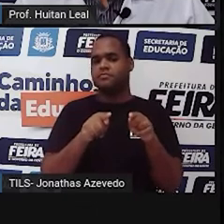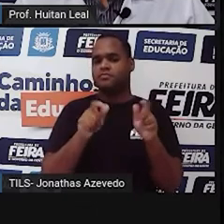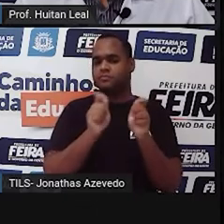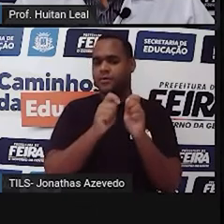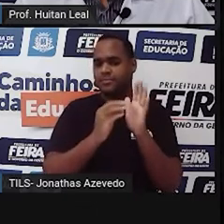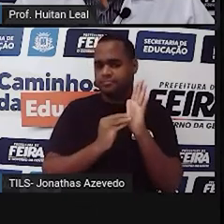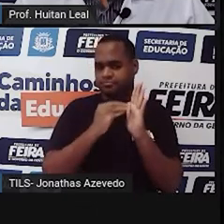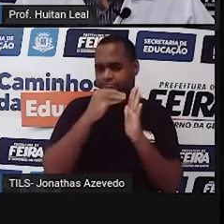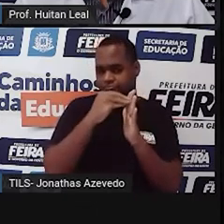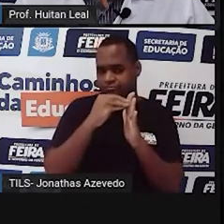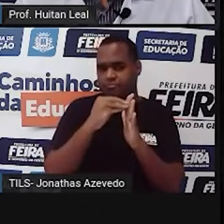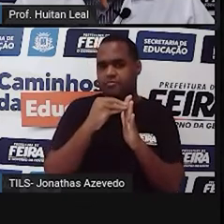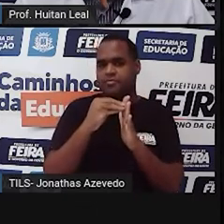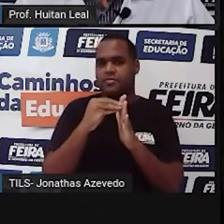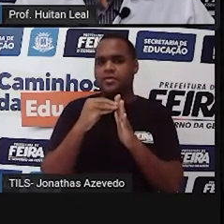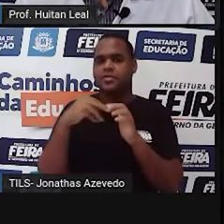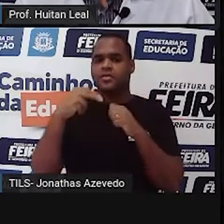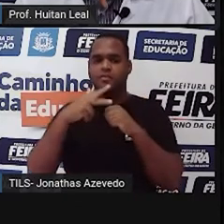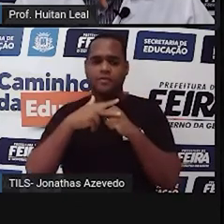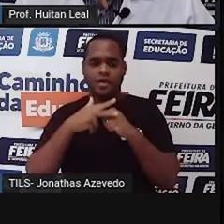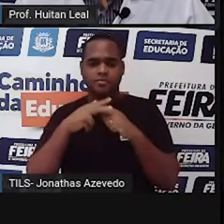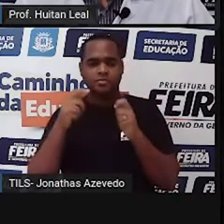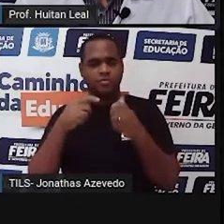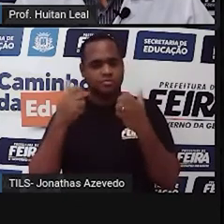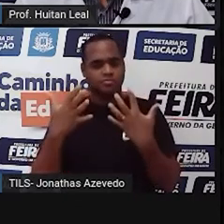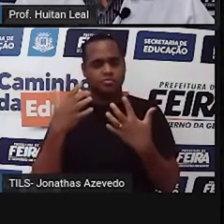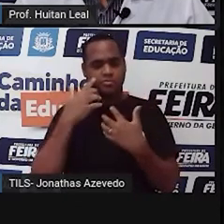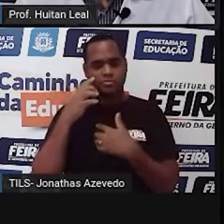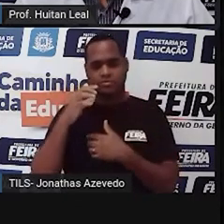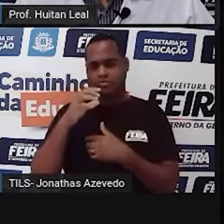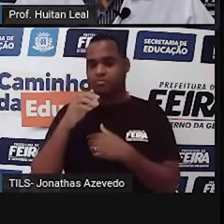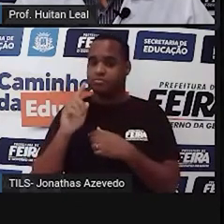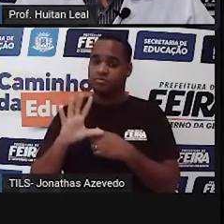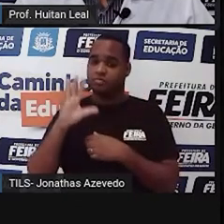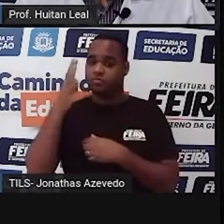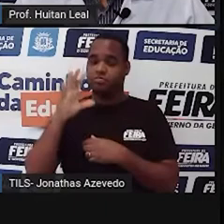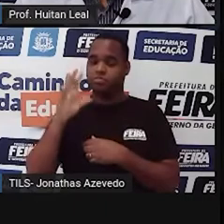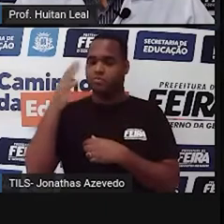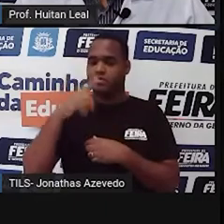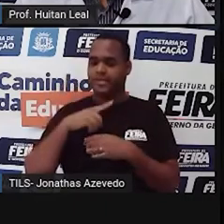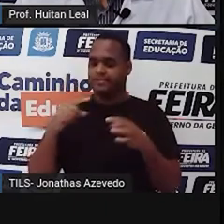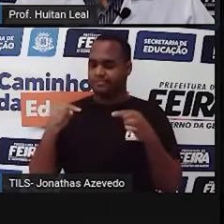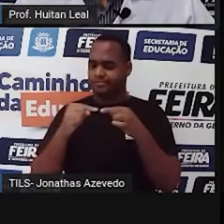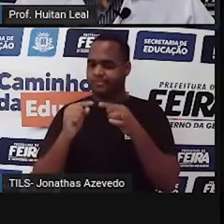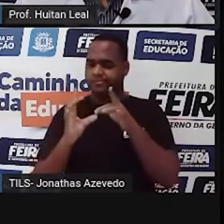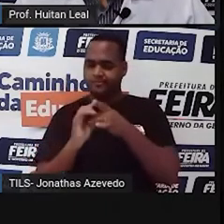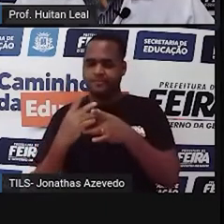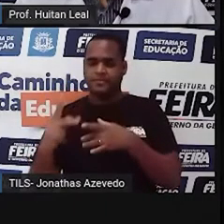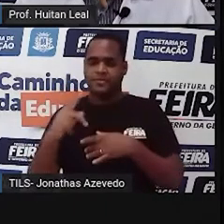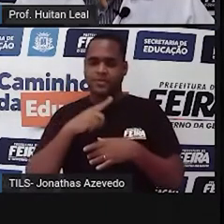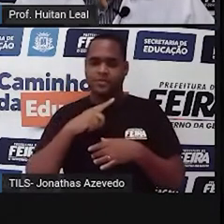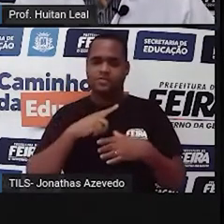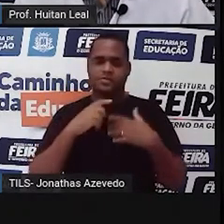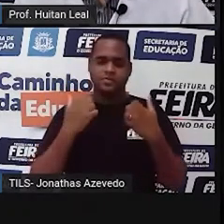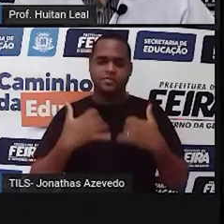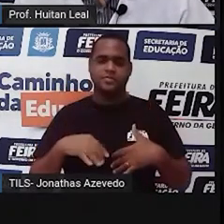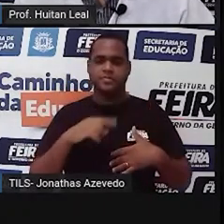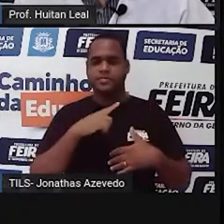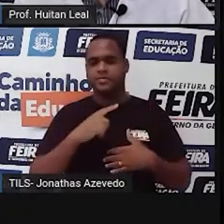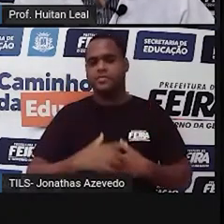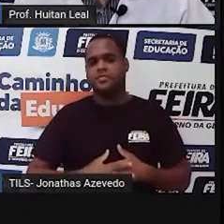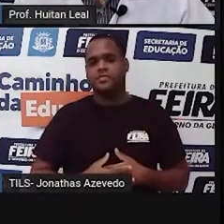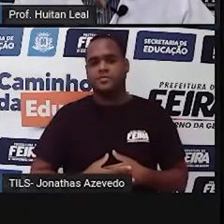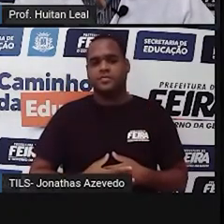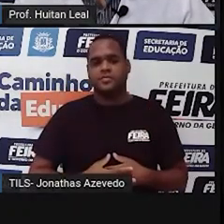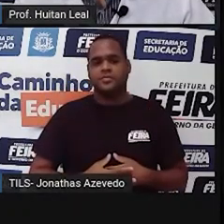acrescenta o verbo a uma circunstância. Ele dá uma circunstância ao sentido do verbo. Então, vejamos.